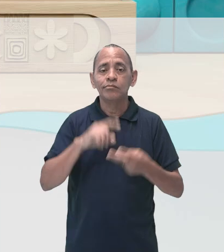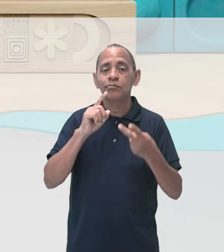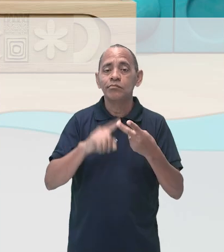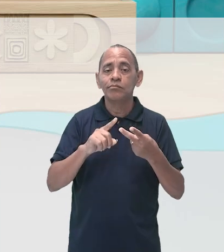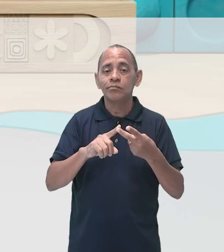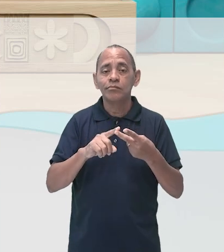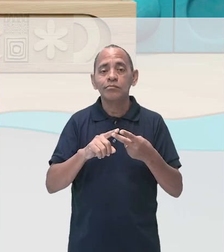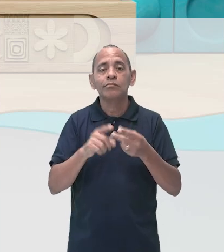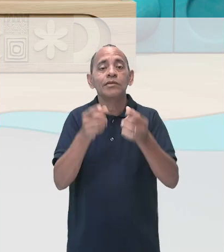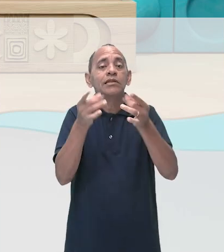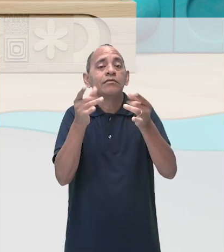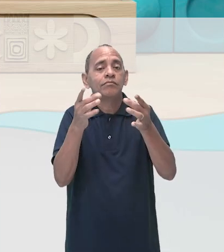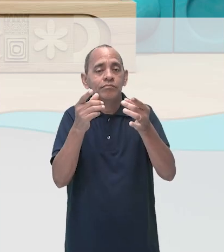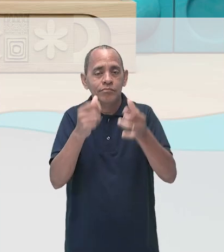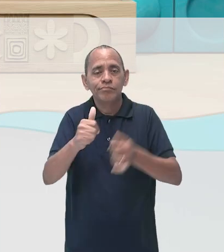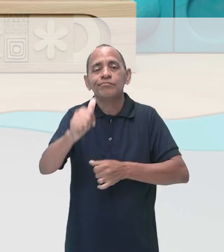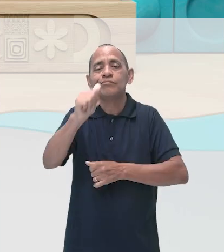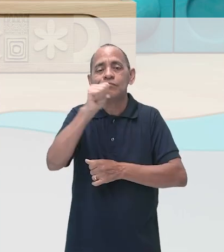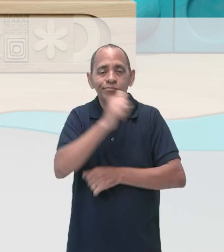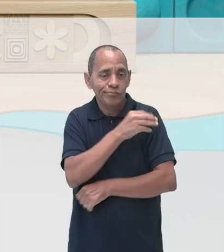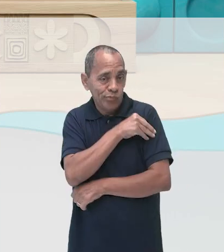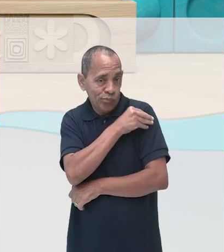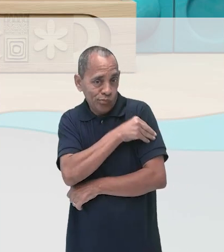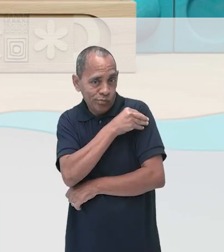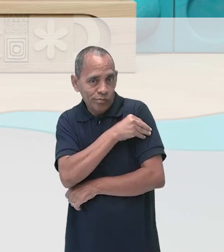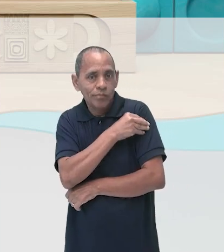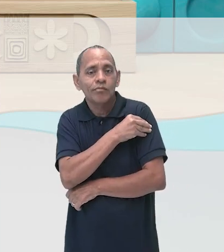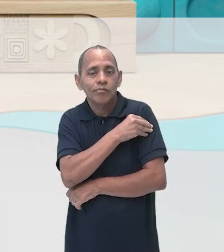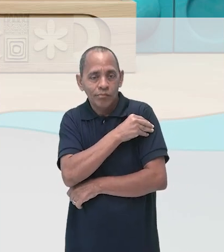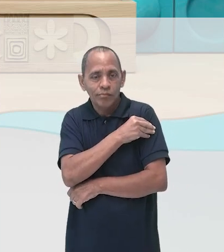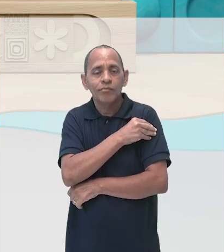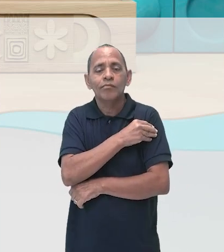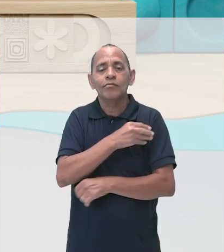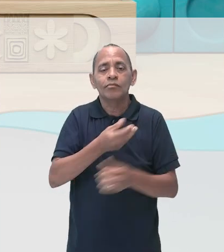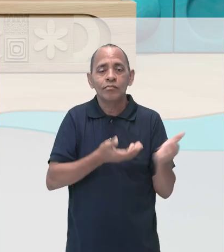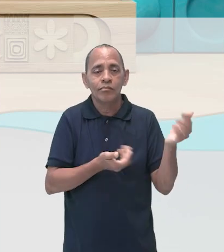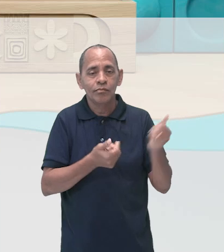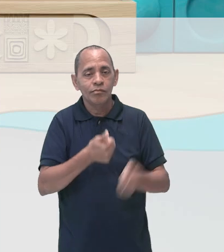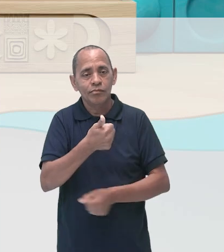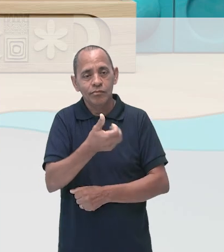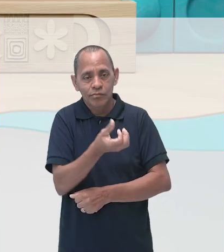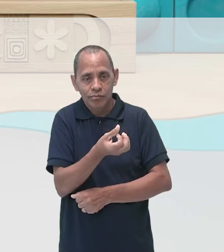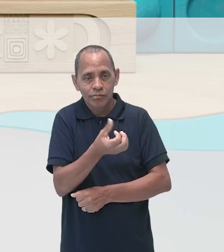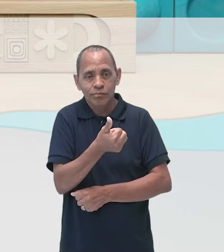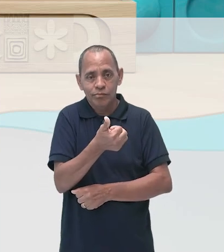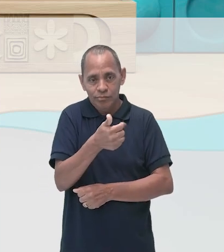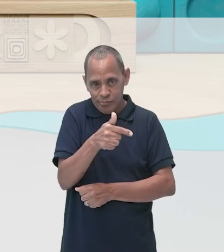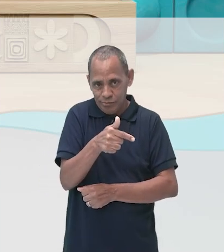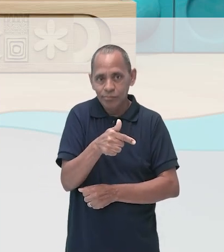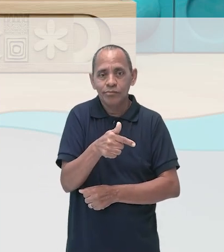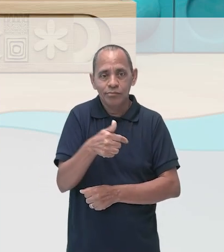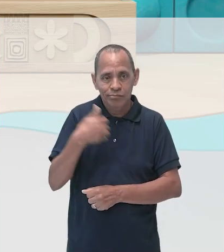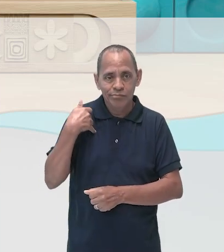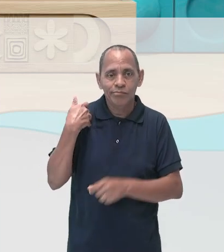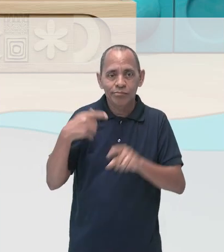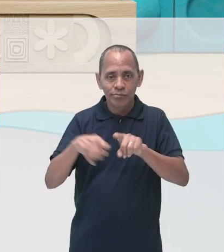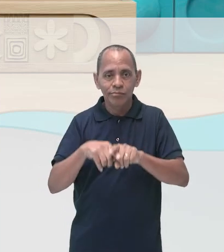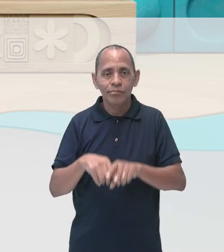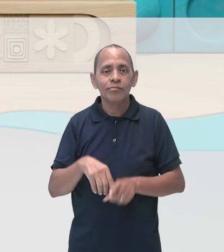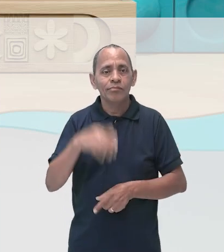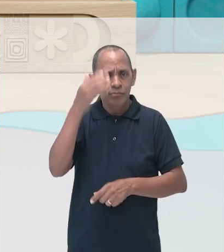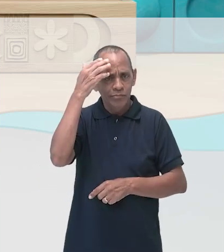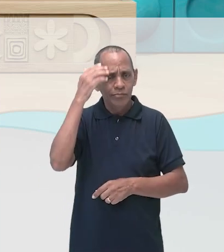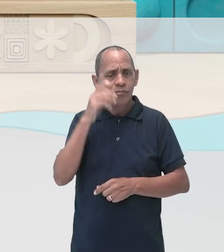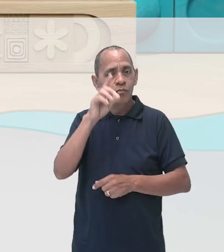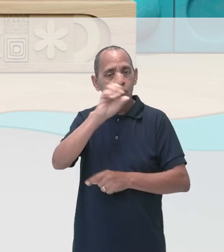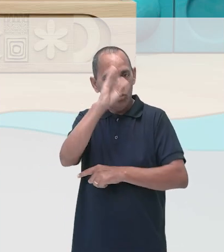venda de bebida alcoólica para adolescentes de 16 e 17 anos. Sabemos que no nosso país, dirigir aos 16